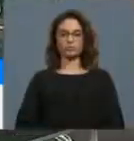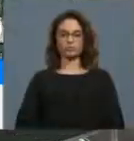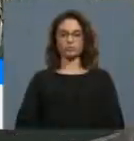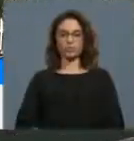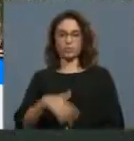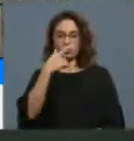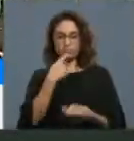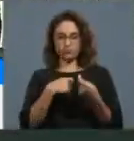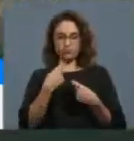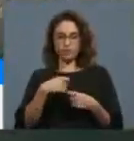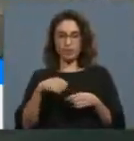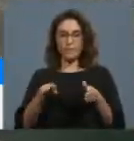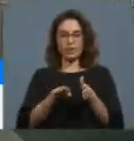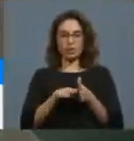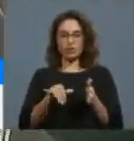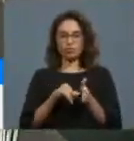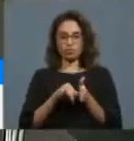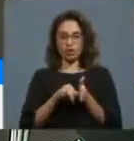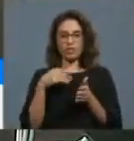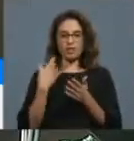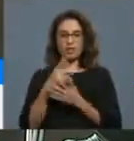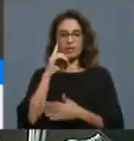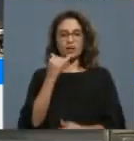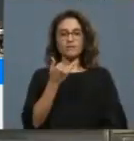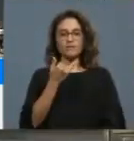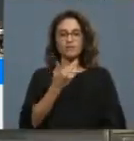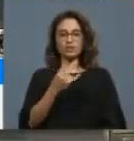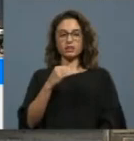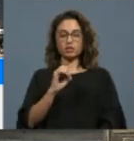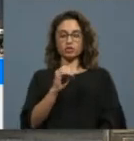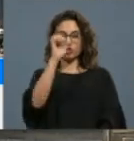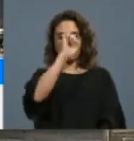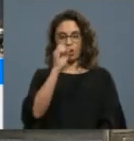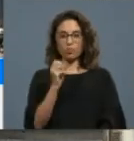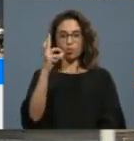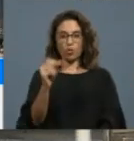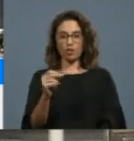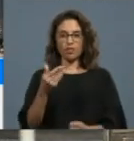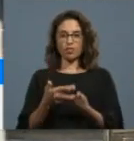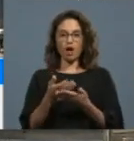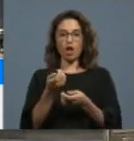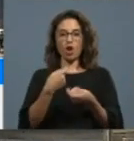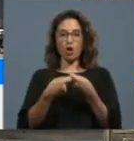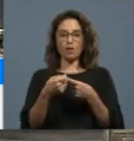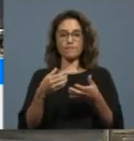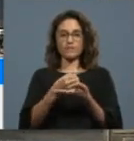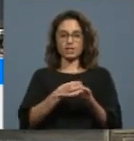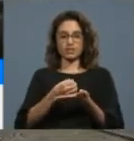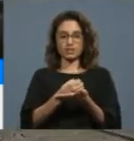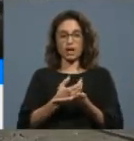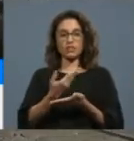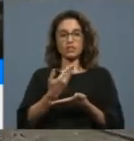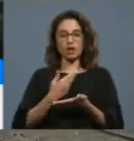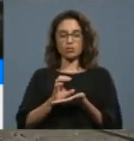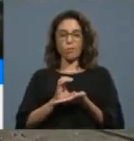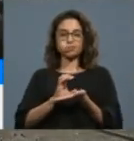Os comerciantes da Marina do Funchal têm até o dia 20 de janeiro do próximo ano para entregar as lojas vazias sem direito a